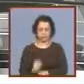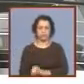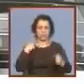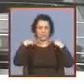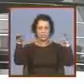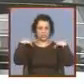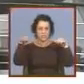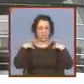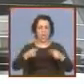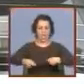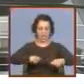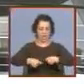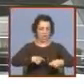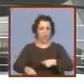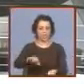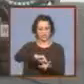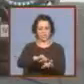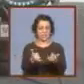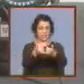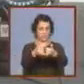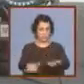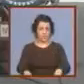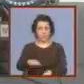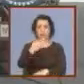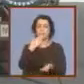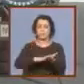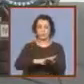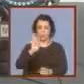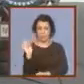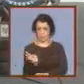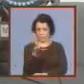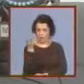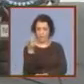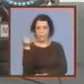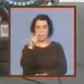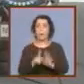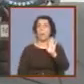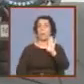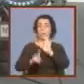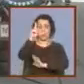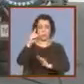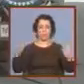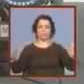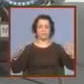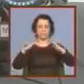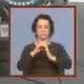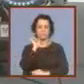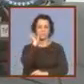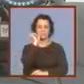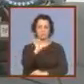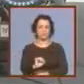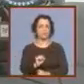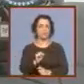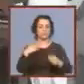Fitness boutiques centro de informática quatro restaurantes e o último Deck do navio é totalmente dedicado